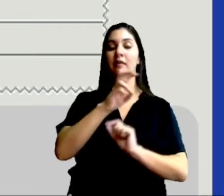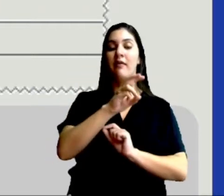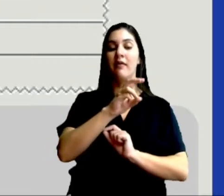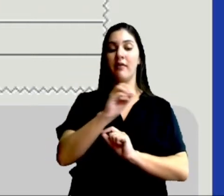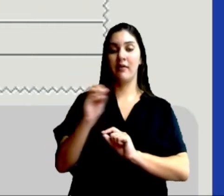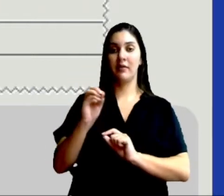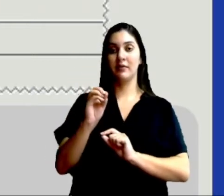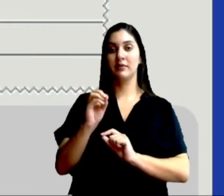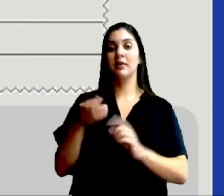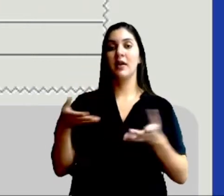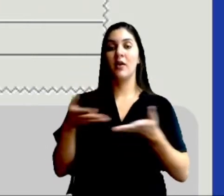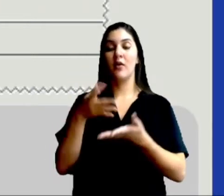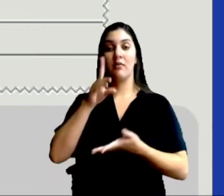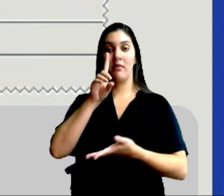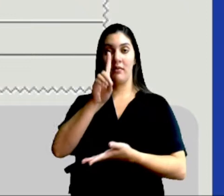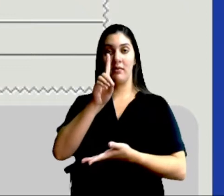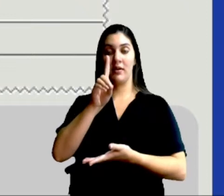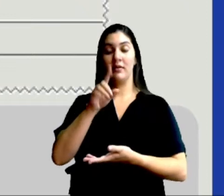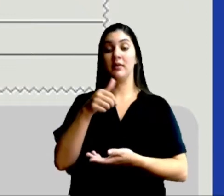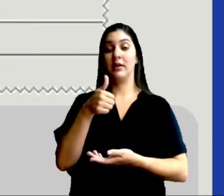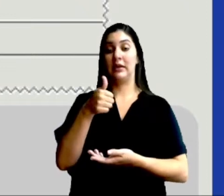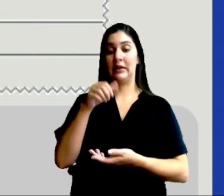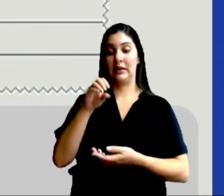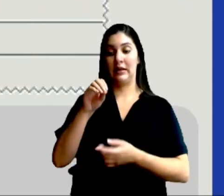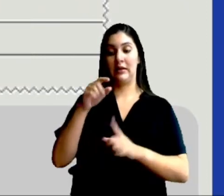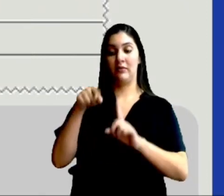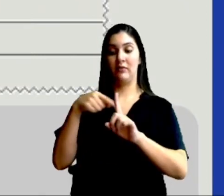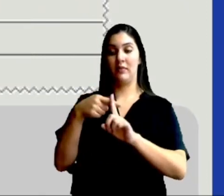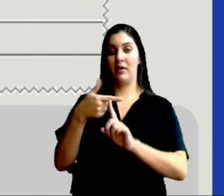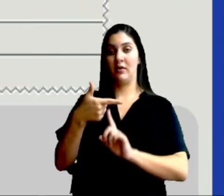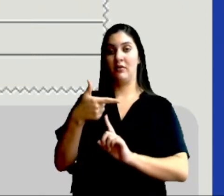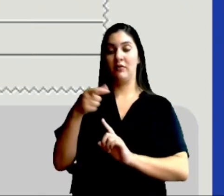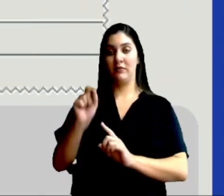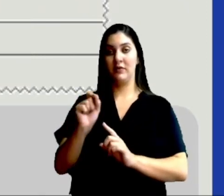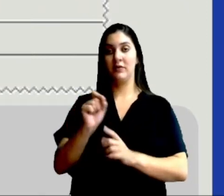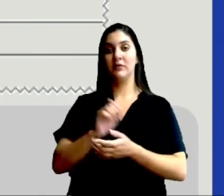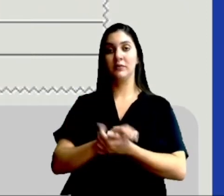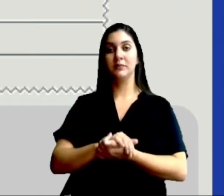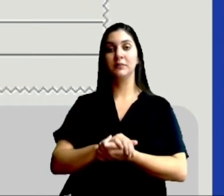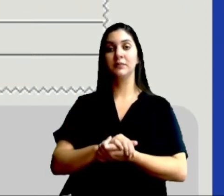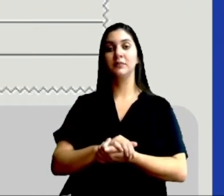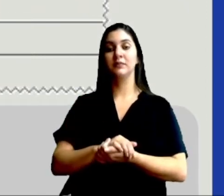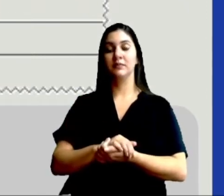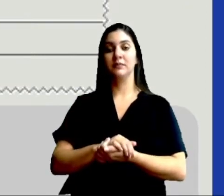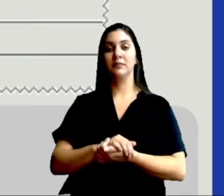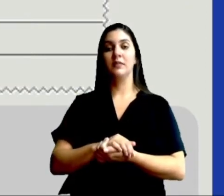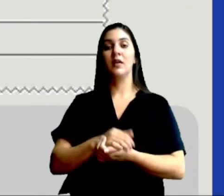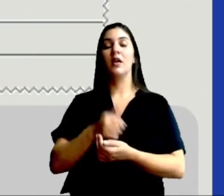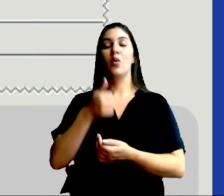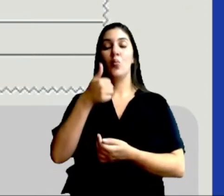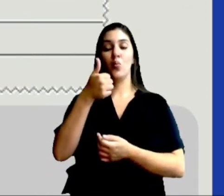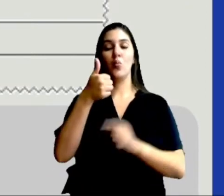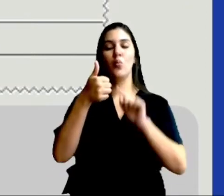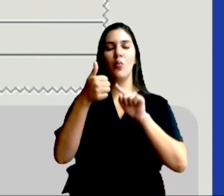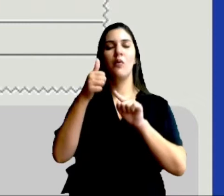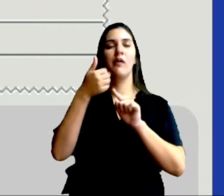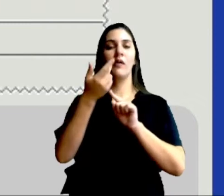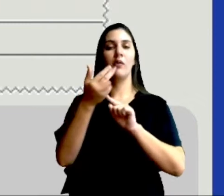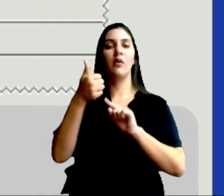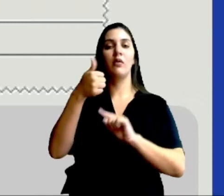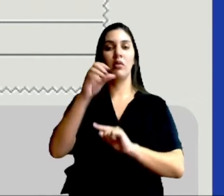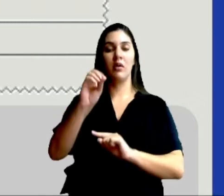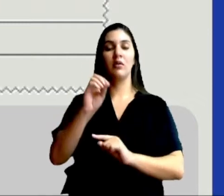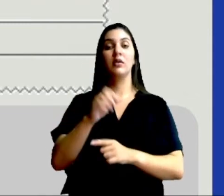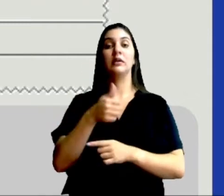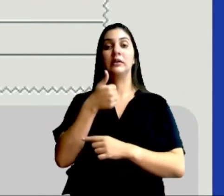500. Vamos lá para a dezena? 10 mais 20, né? Porque o 1 aí que está na dezena representa uma dezena,